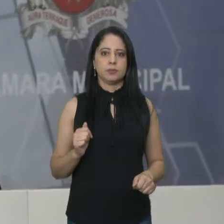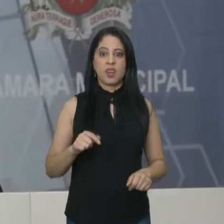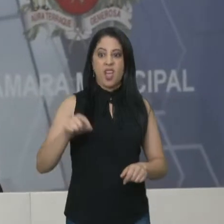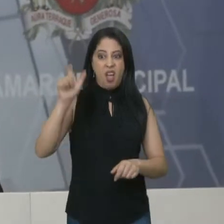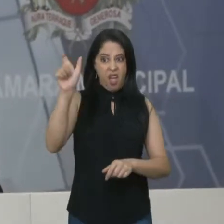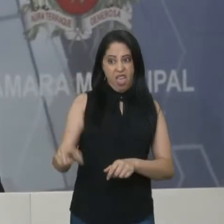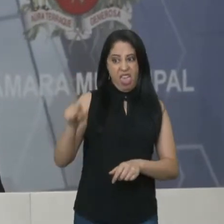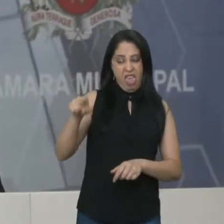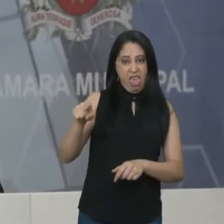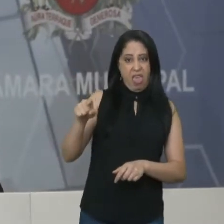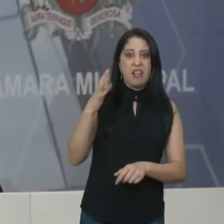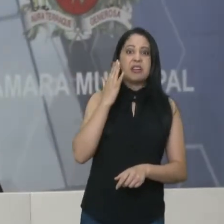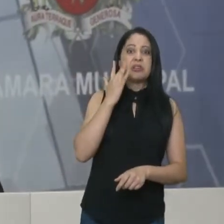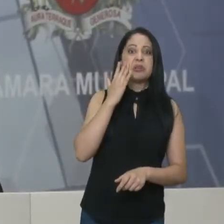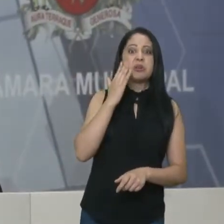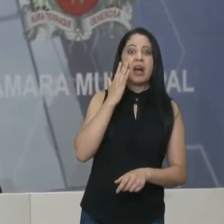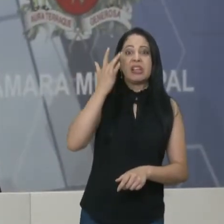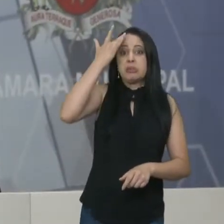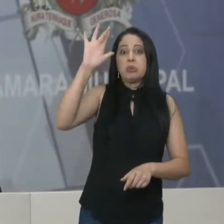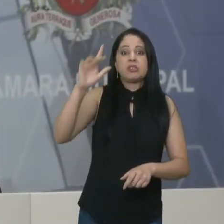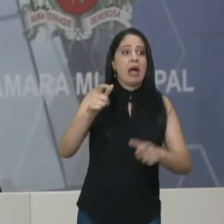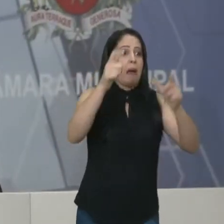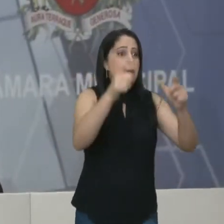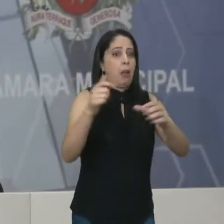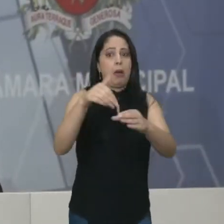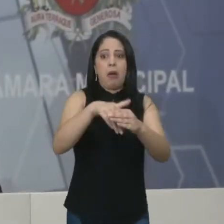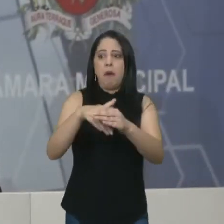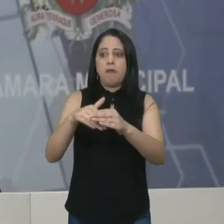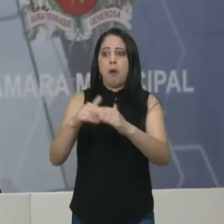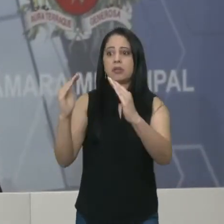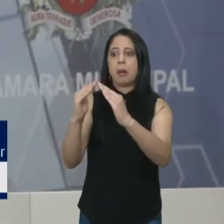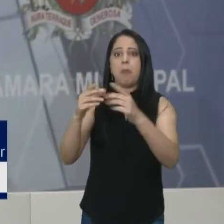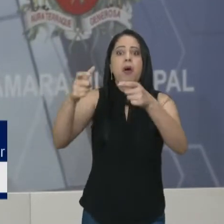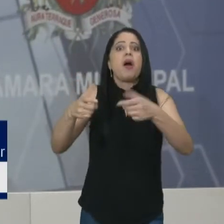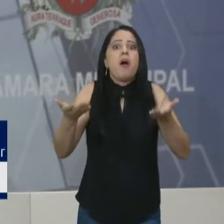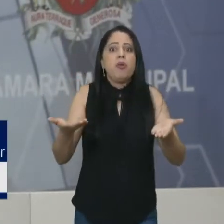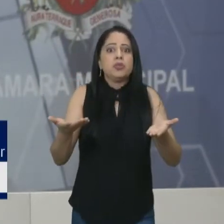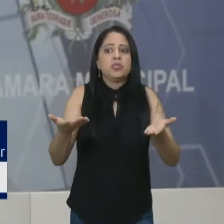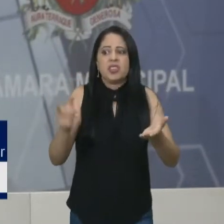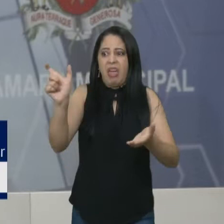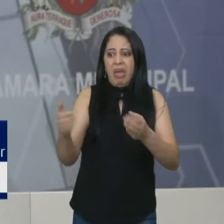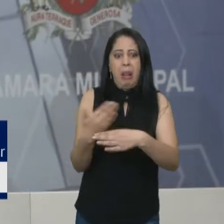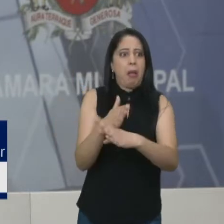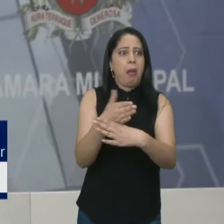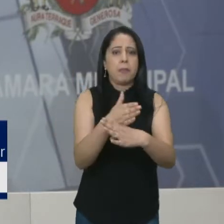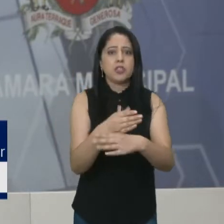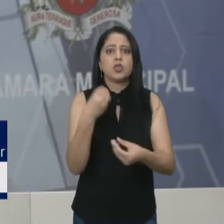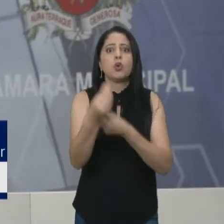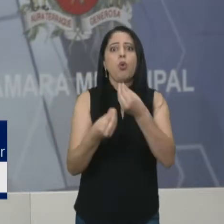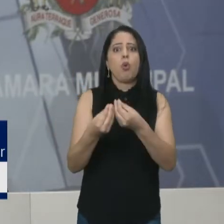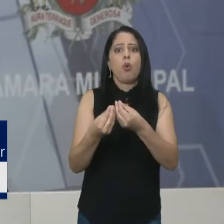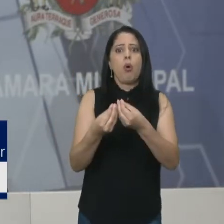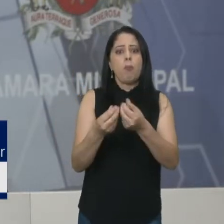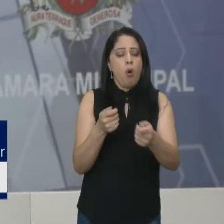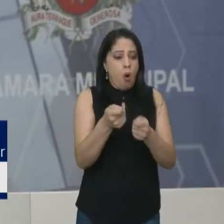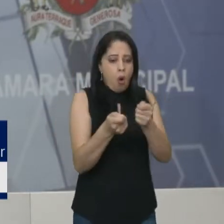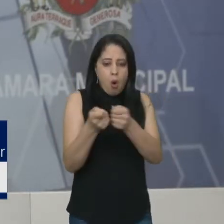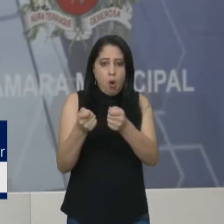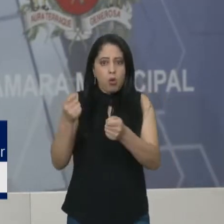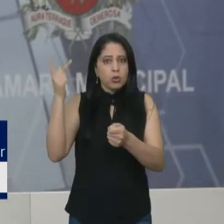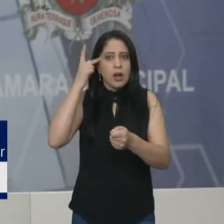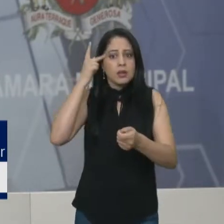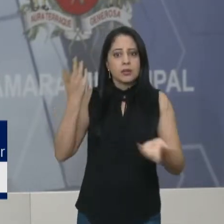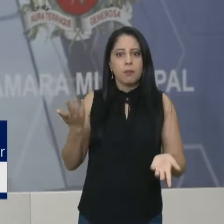aqui em São Paulo, não sabe nem onde vota e nem onde mora. Quanto mais como vai governar São Paulo. Ontem,